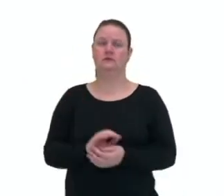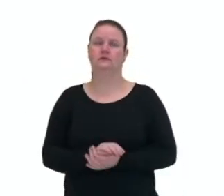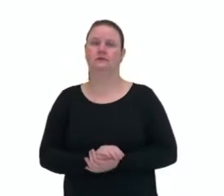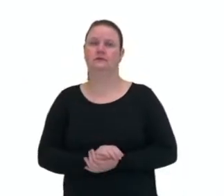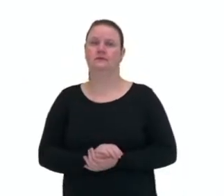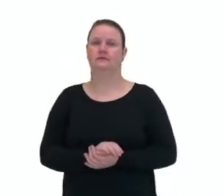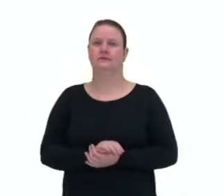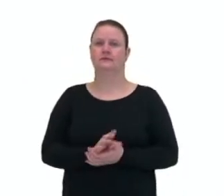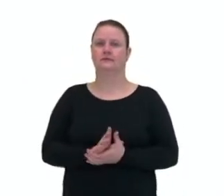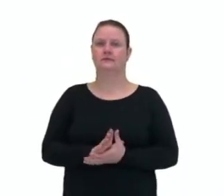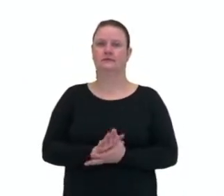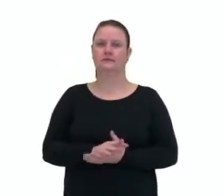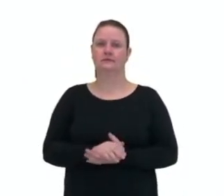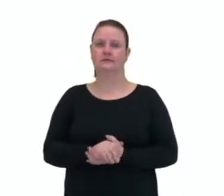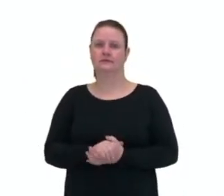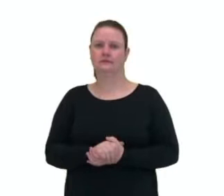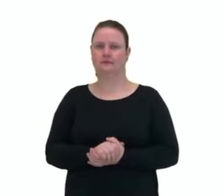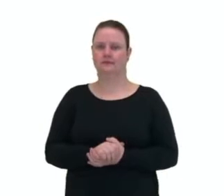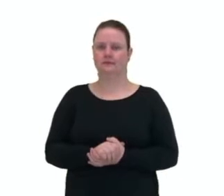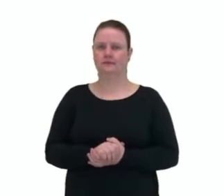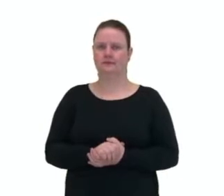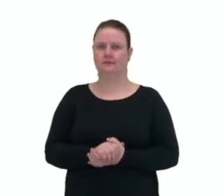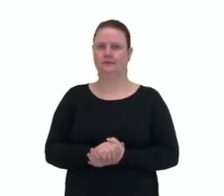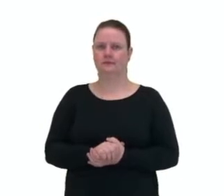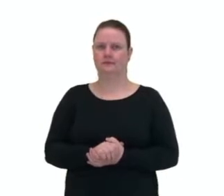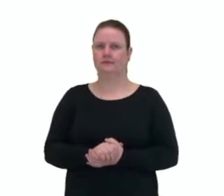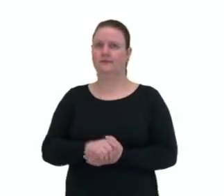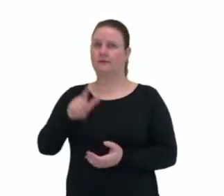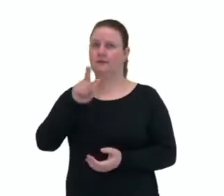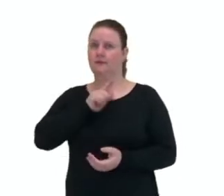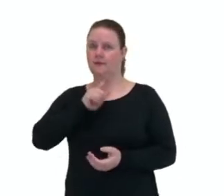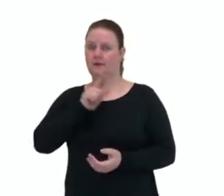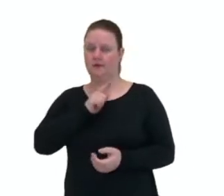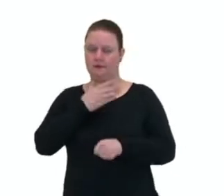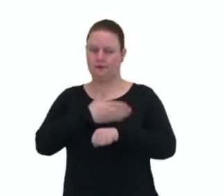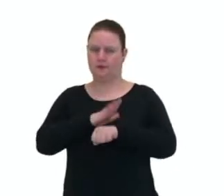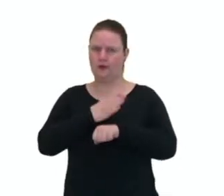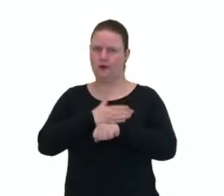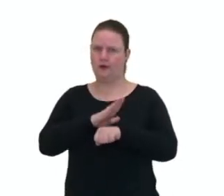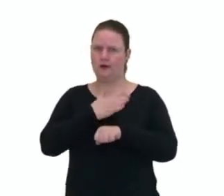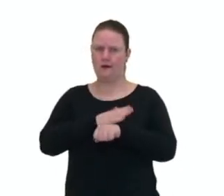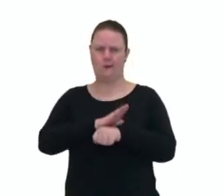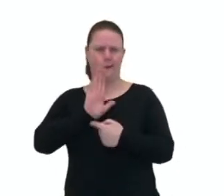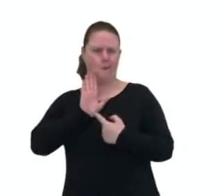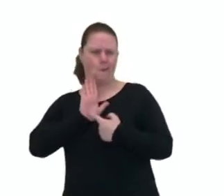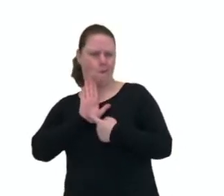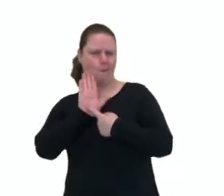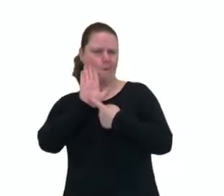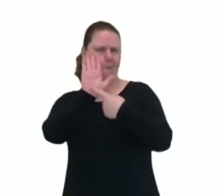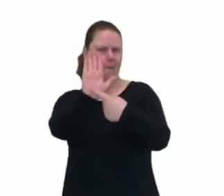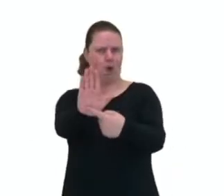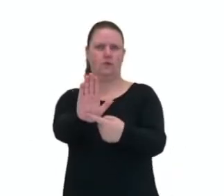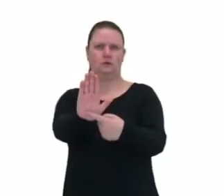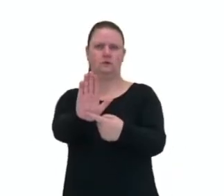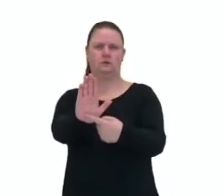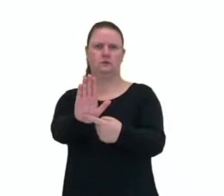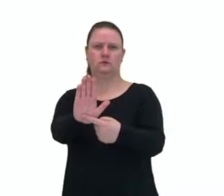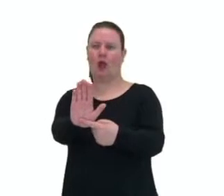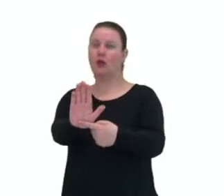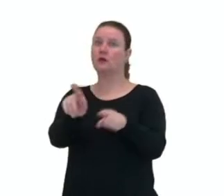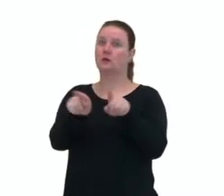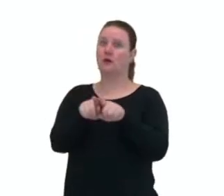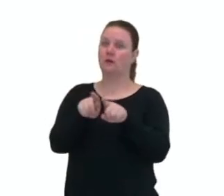arco e flecha ocupa a posição de destaque, tá? É uma das invenções que mais ajudaram o homem na